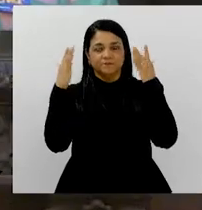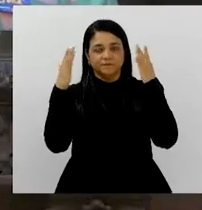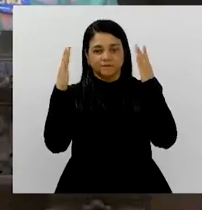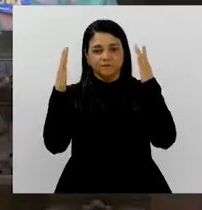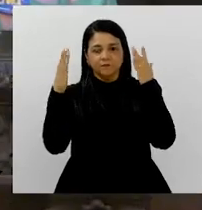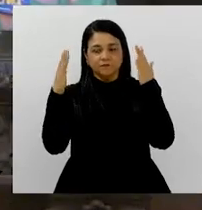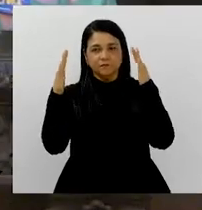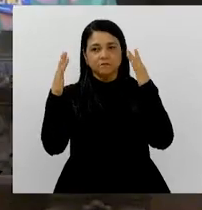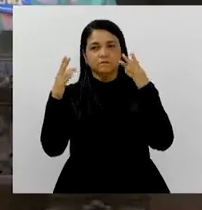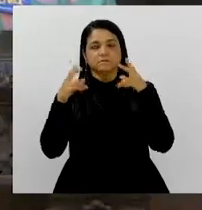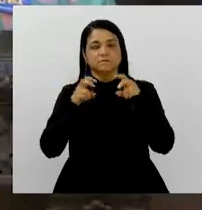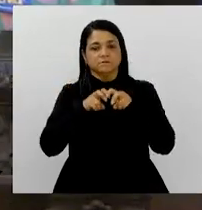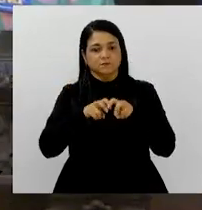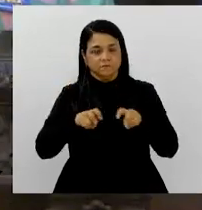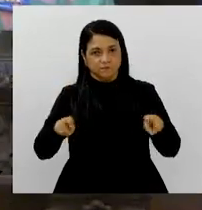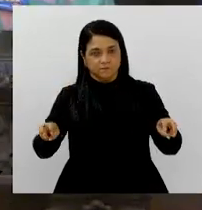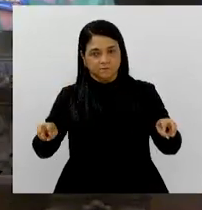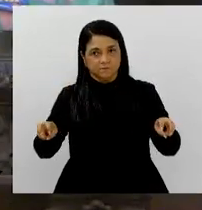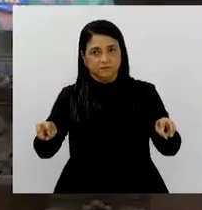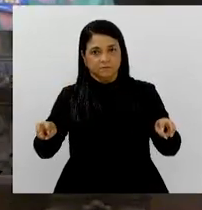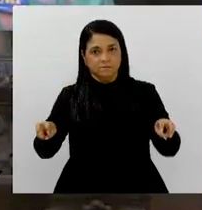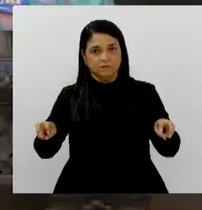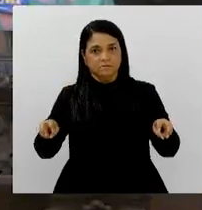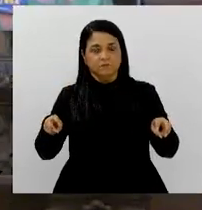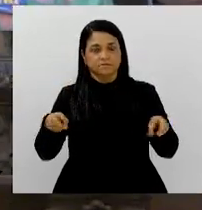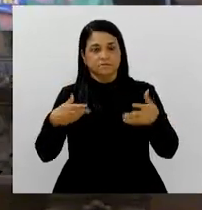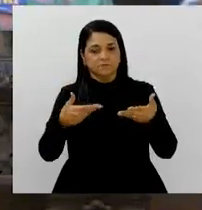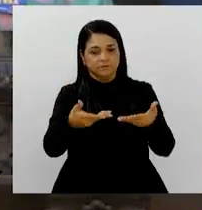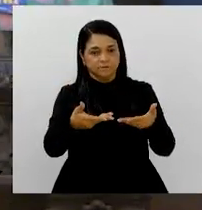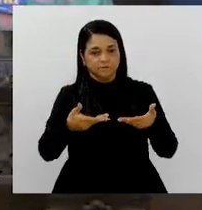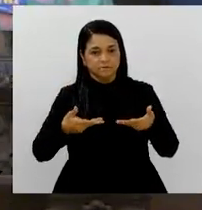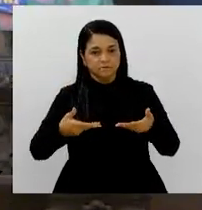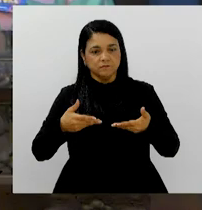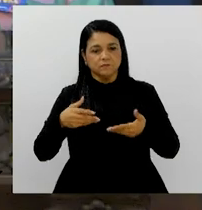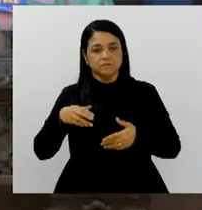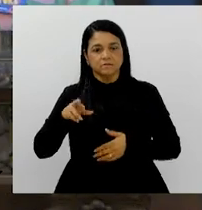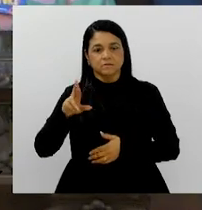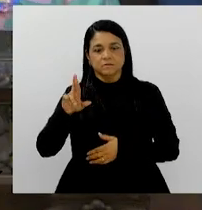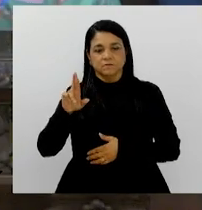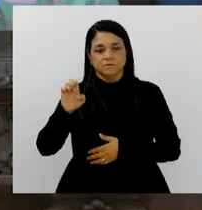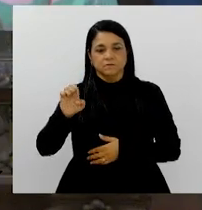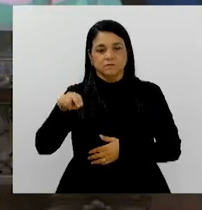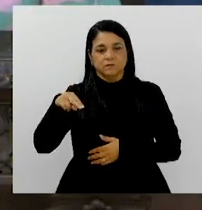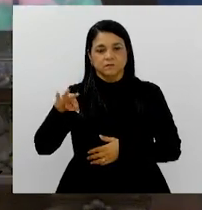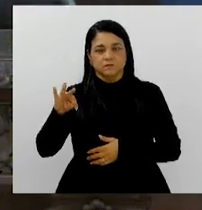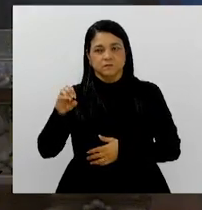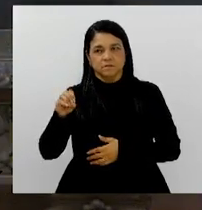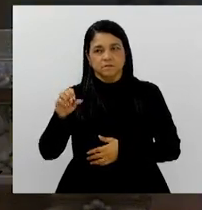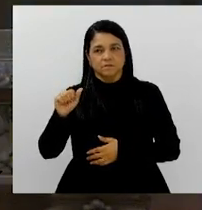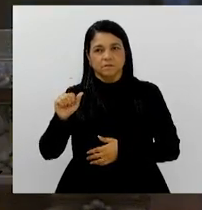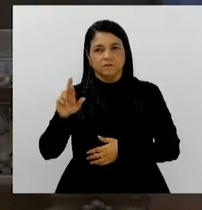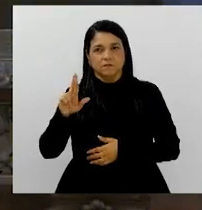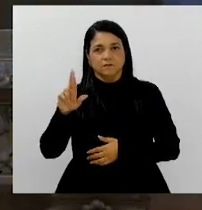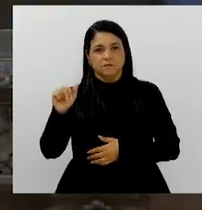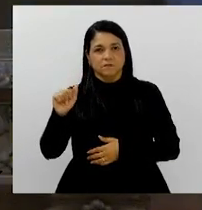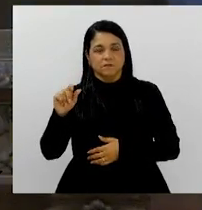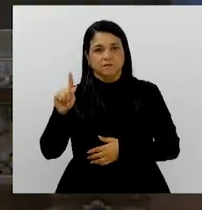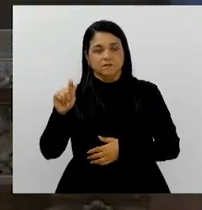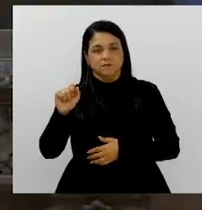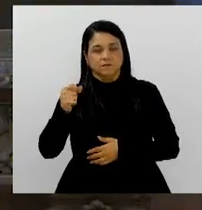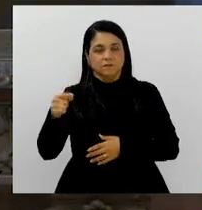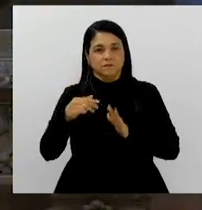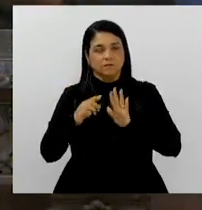Também para compor esse dispositivo, o senhor Renato Aragão, representando o